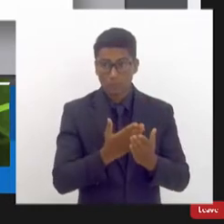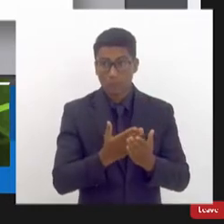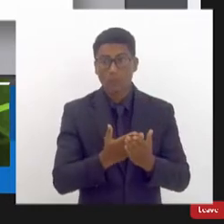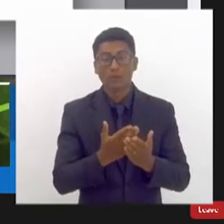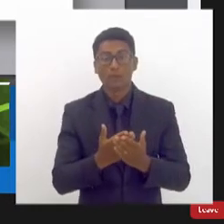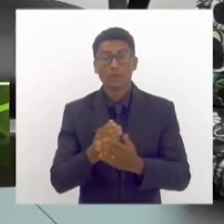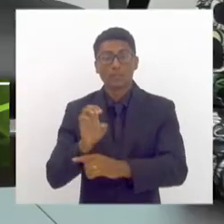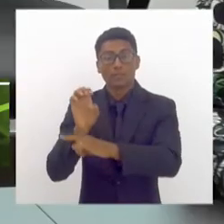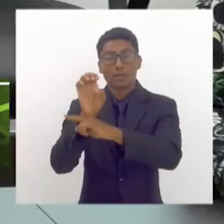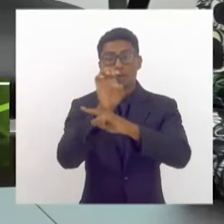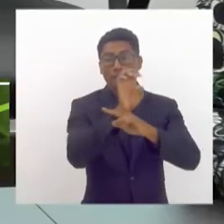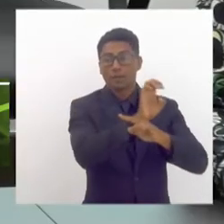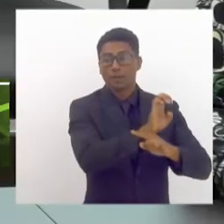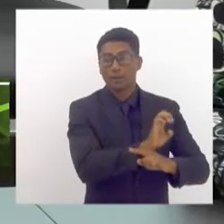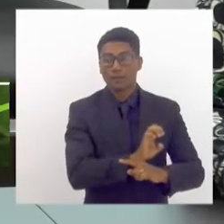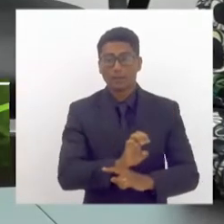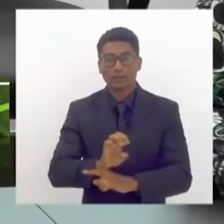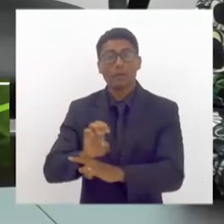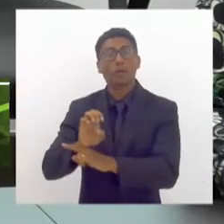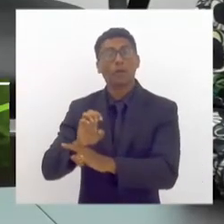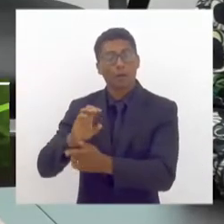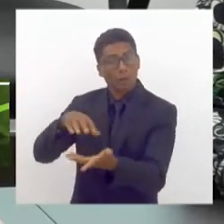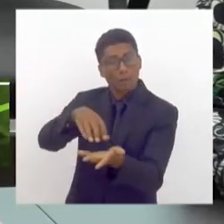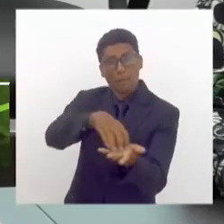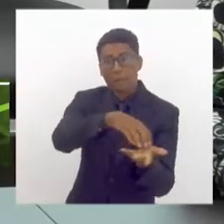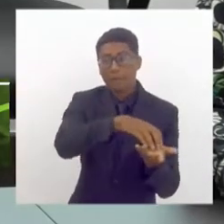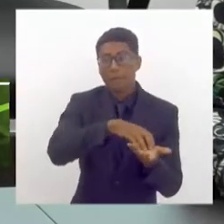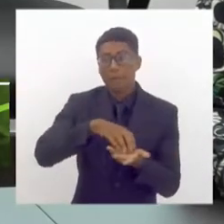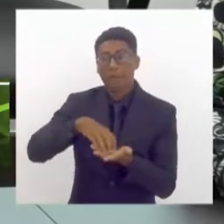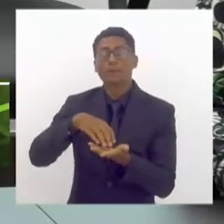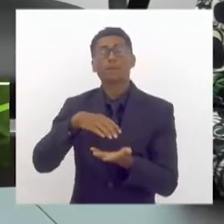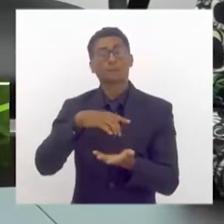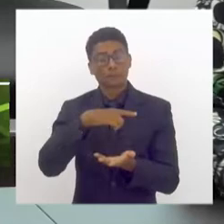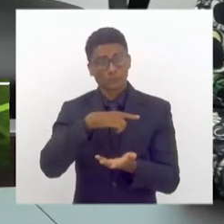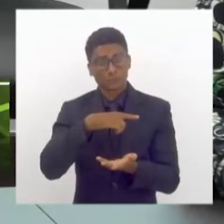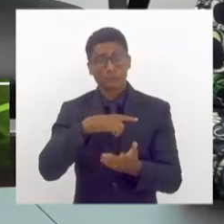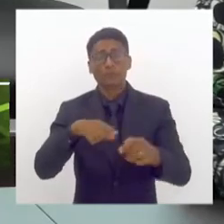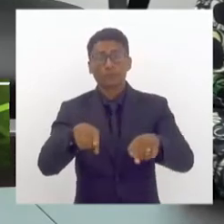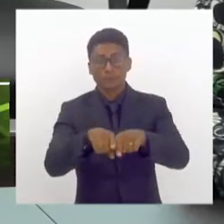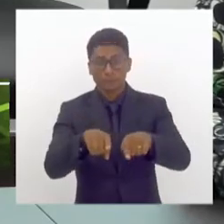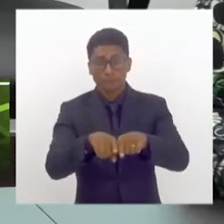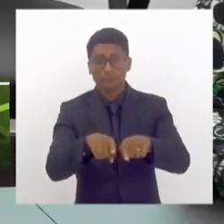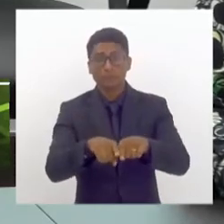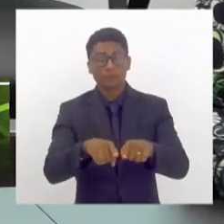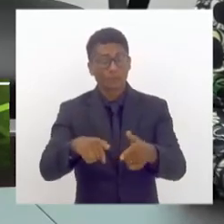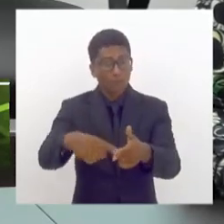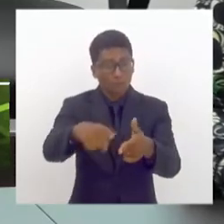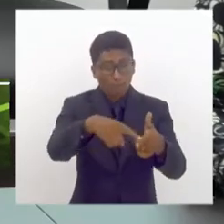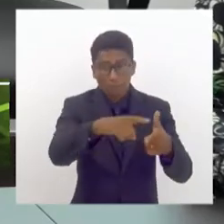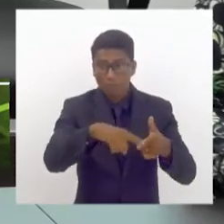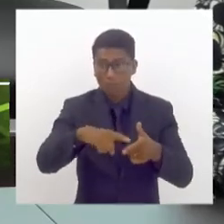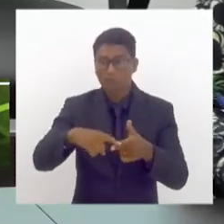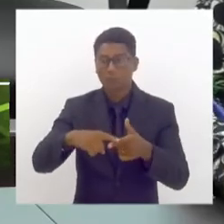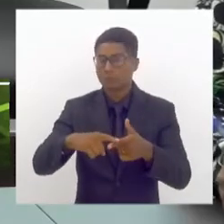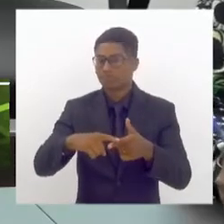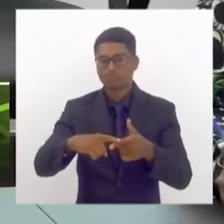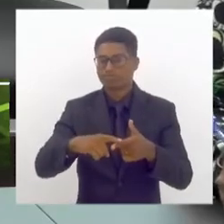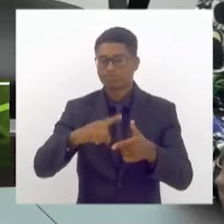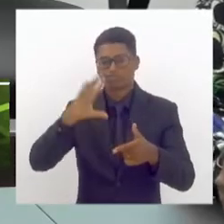país, como elucidou um problema que estava acontecendo e solucionou, que foi o